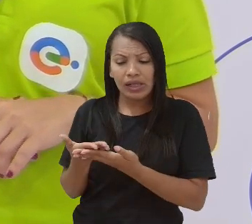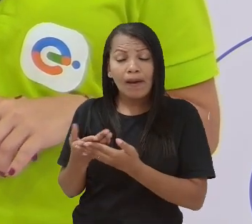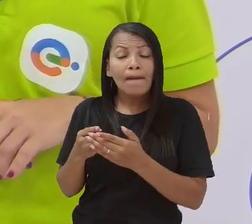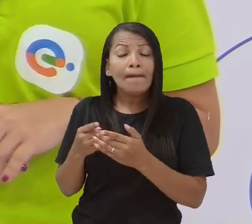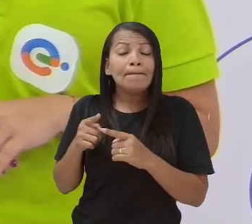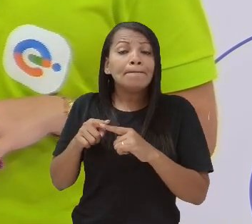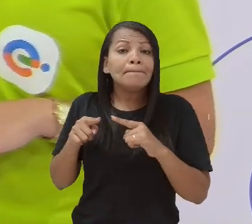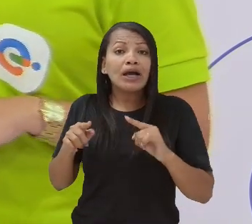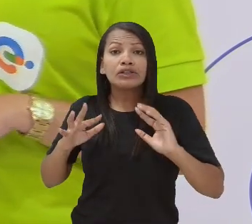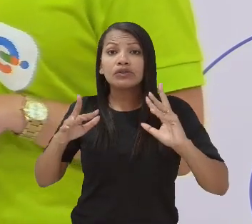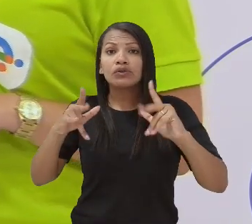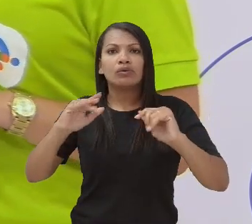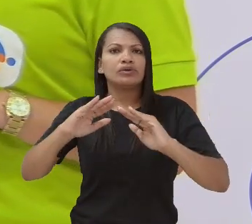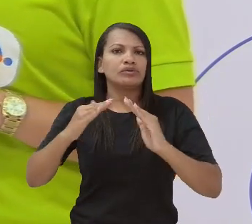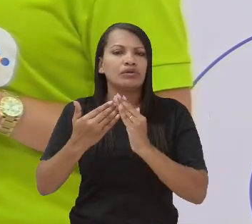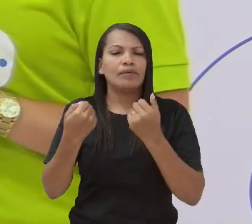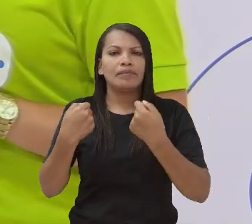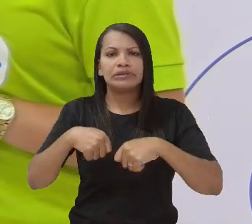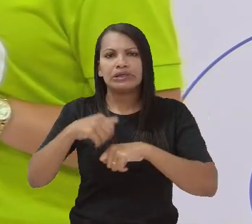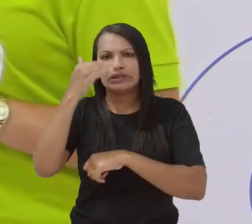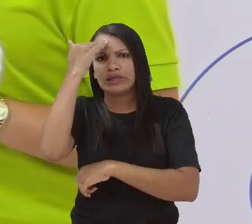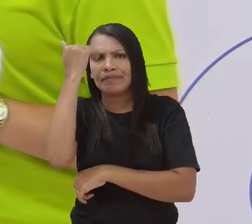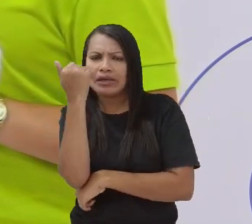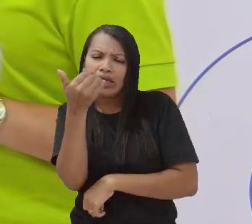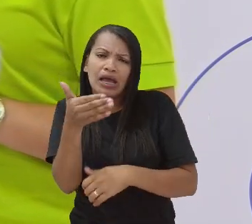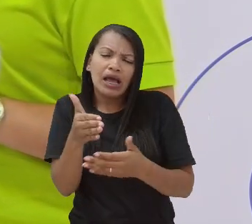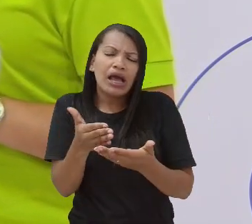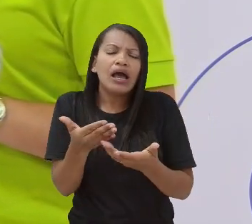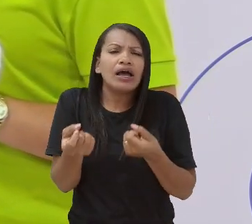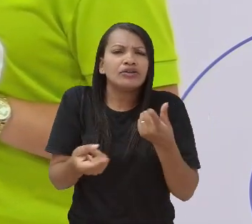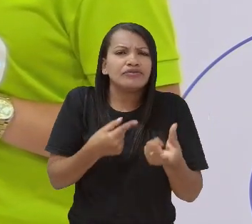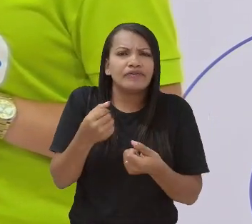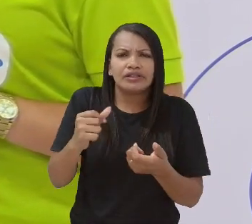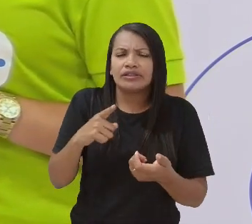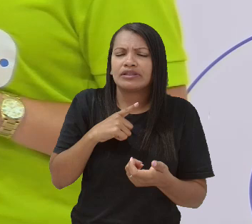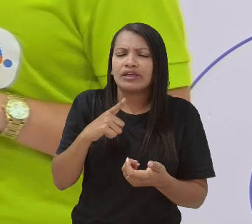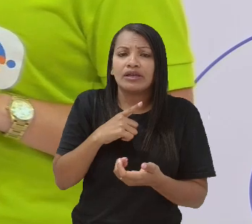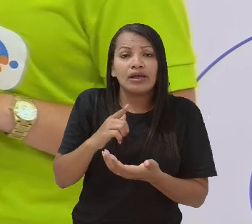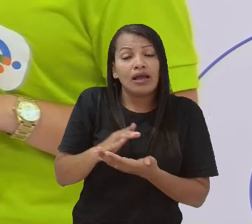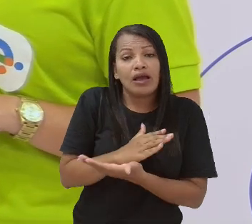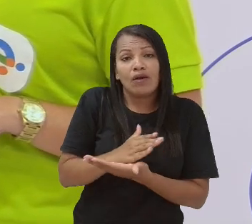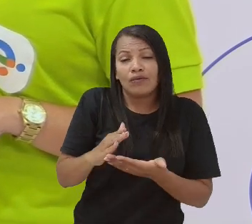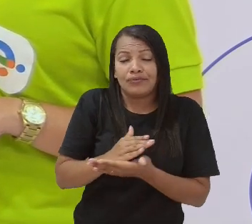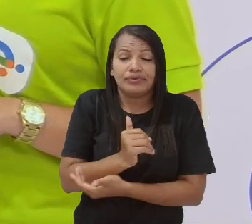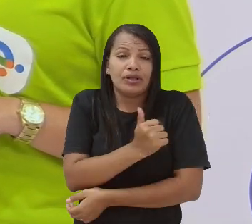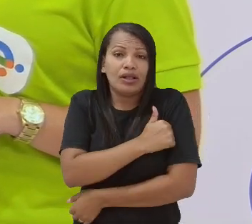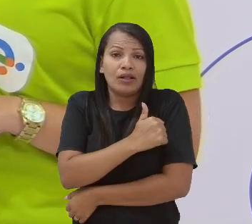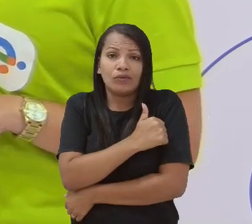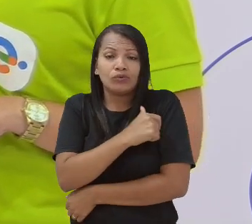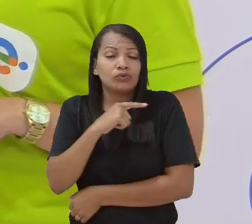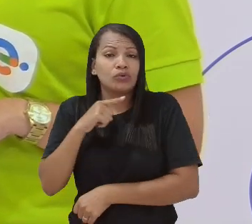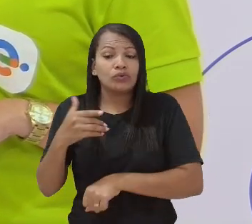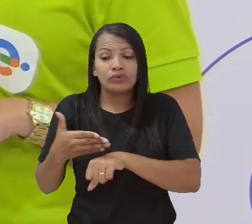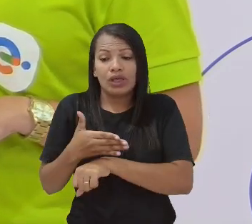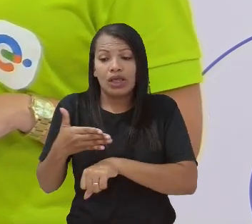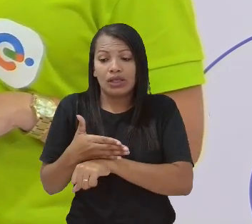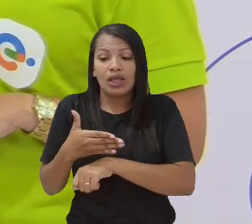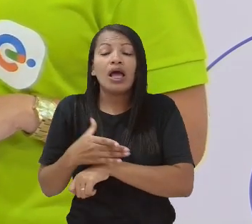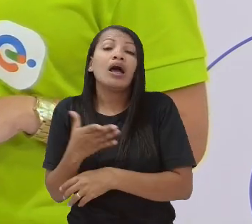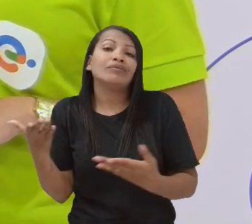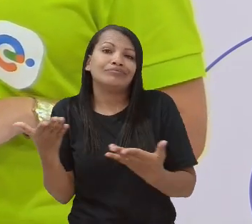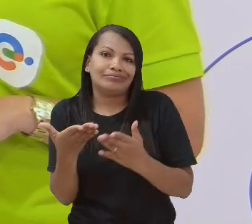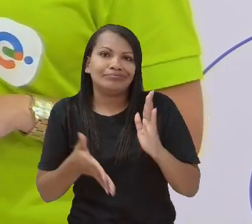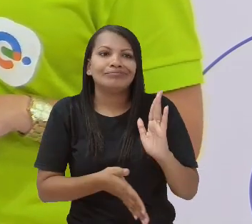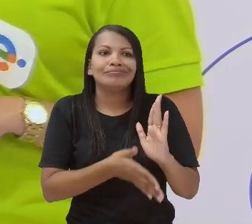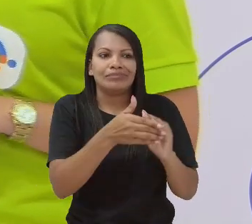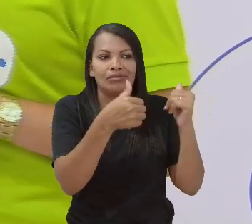toda a escola. Porque outros que não tiveram acesso, né, a essa pesquisa vão poder ter esse mural ao vivo do que é a